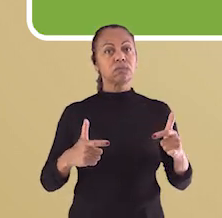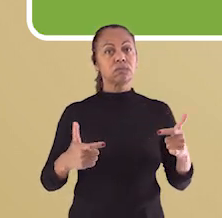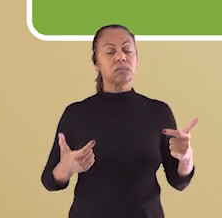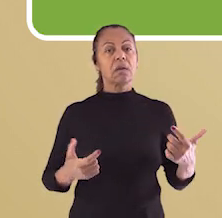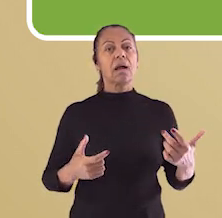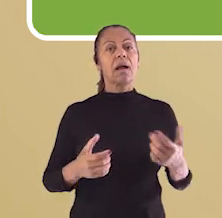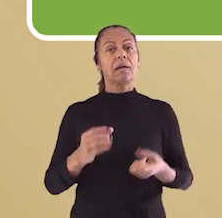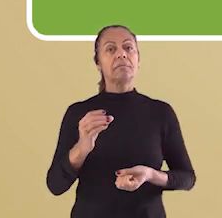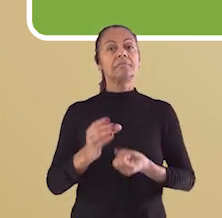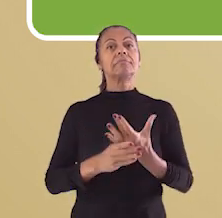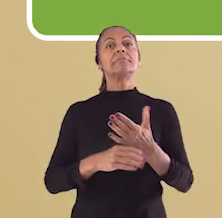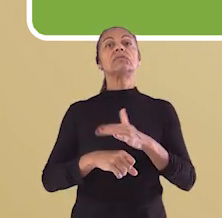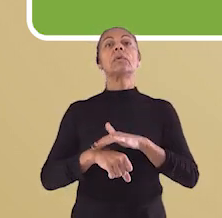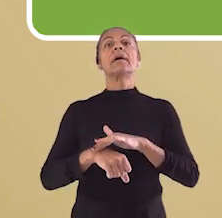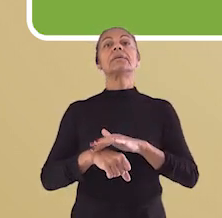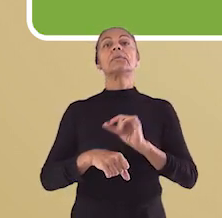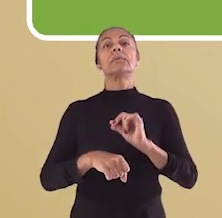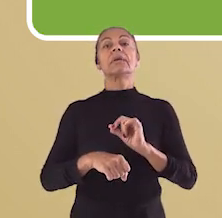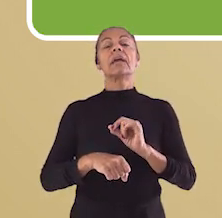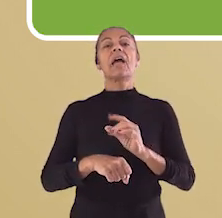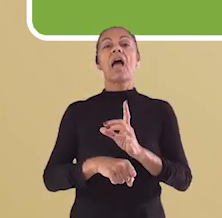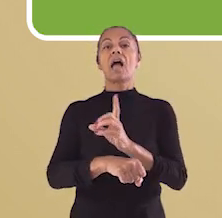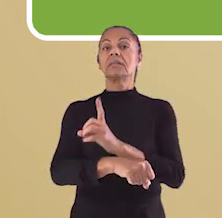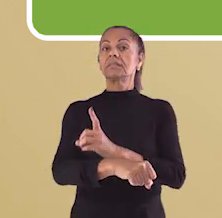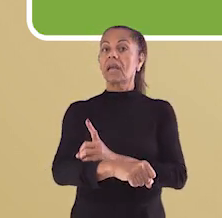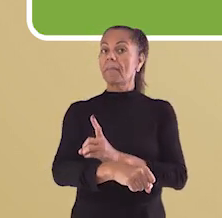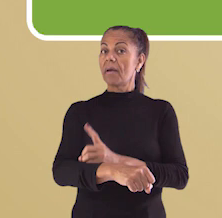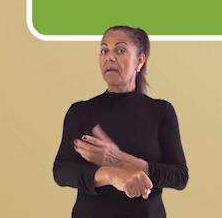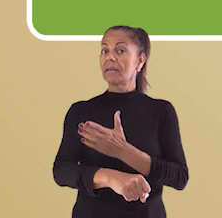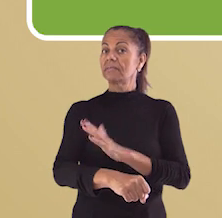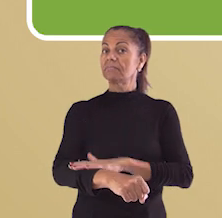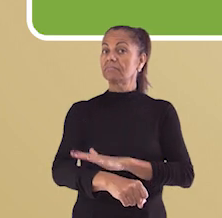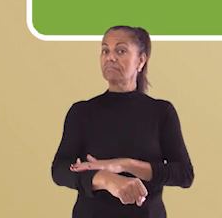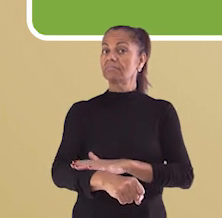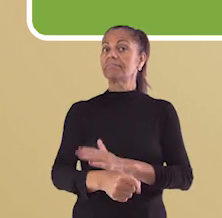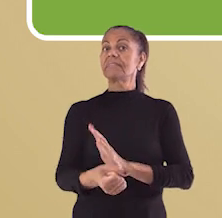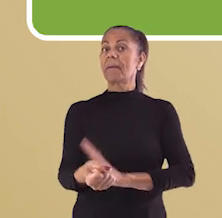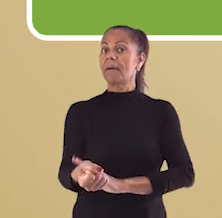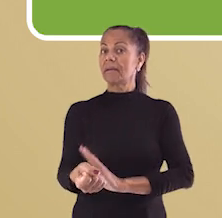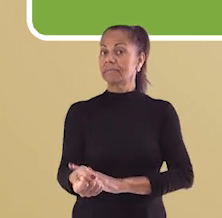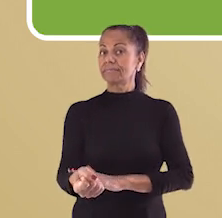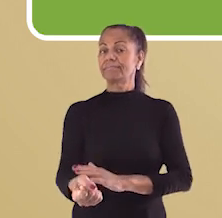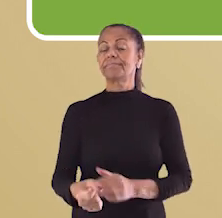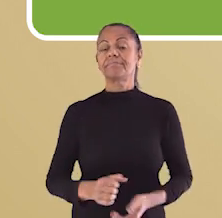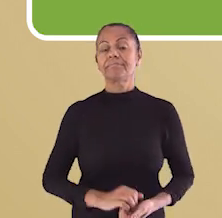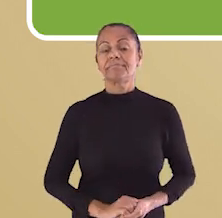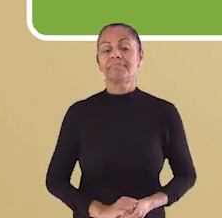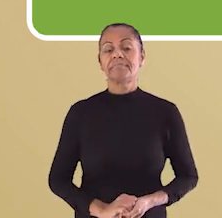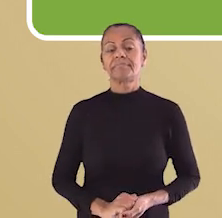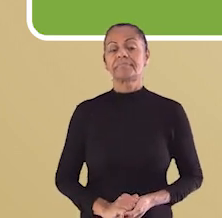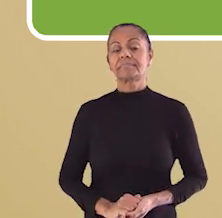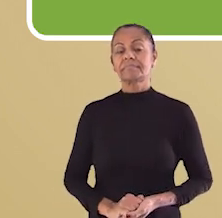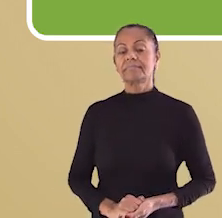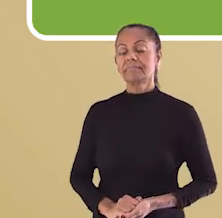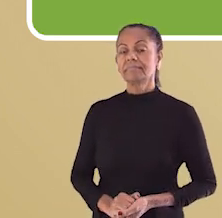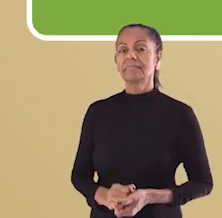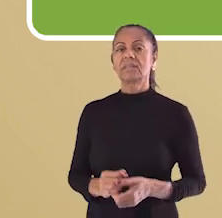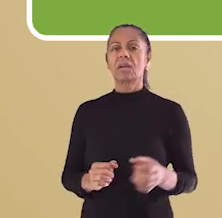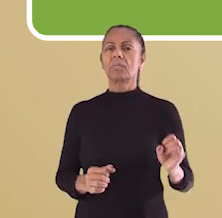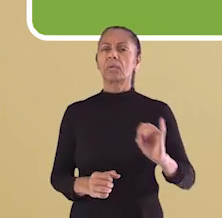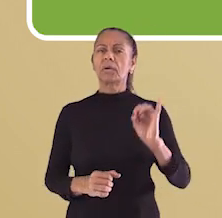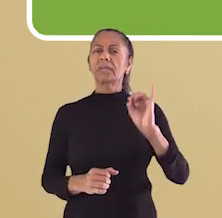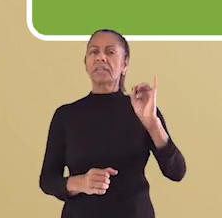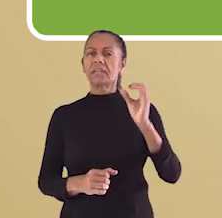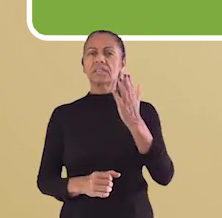e acarreta em vários problemas de saúde. Então, se faz necessária uma reeducação, né, que a pessoa reaprenda